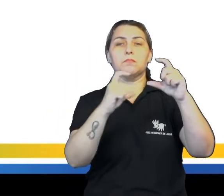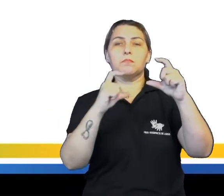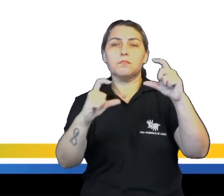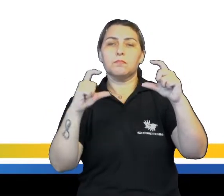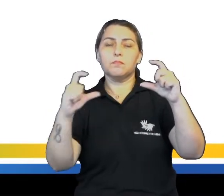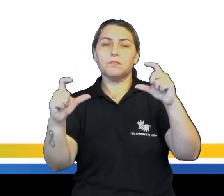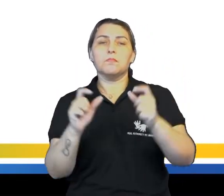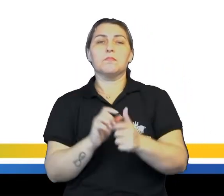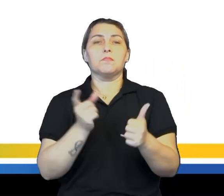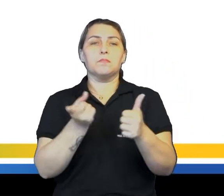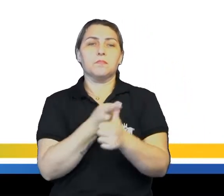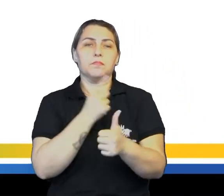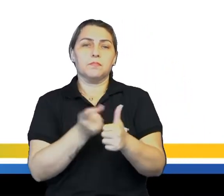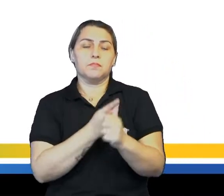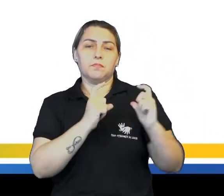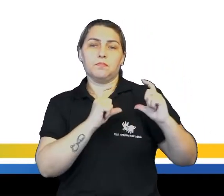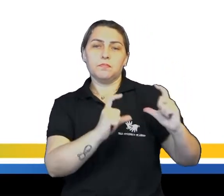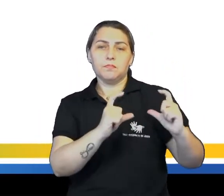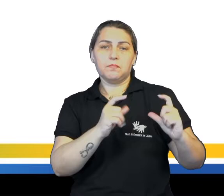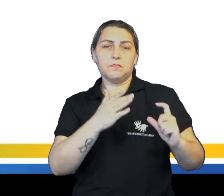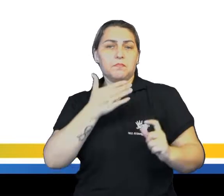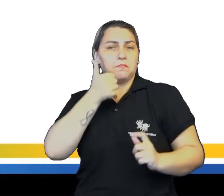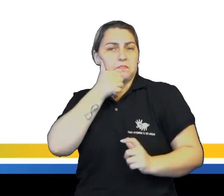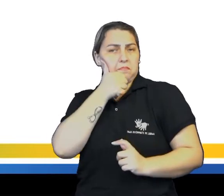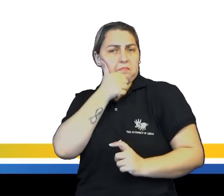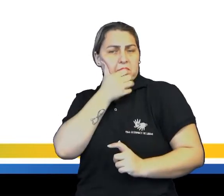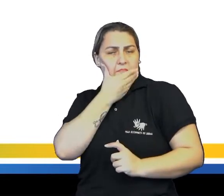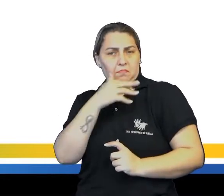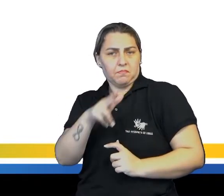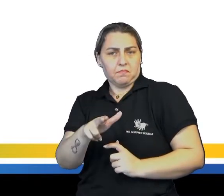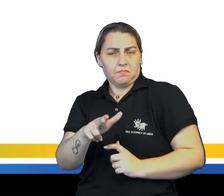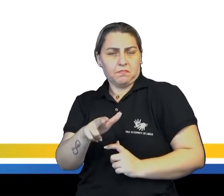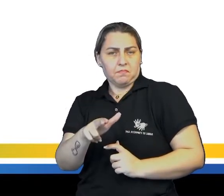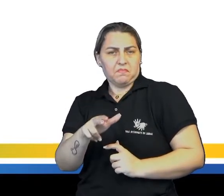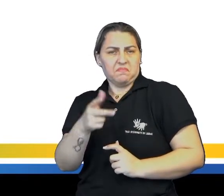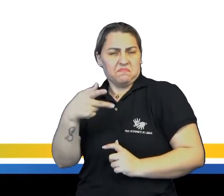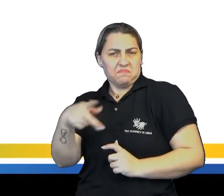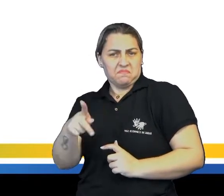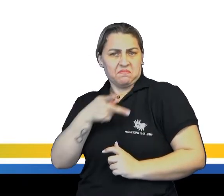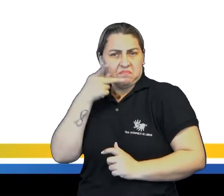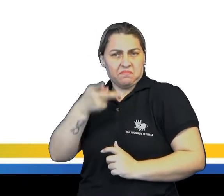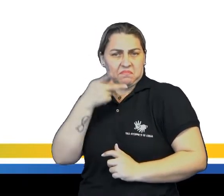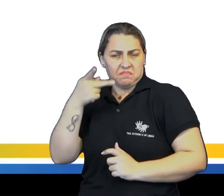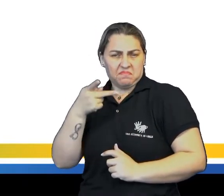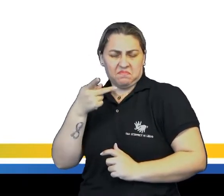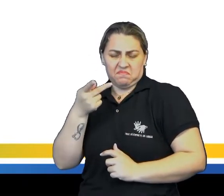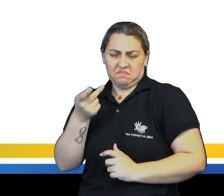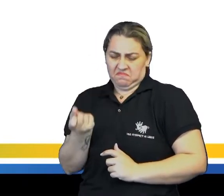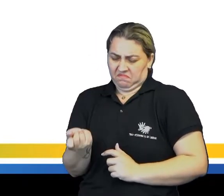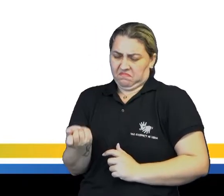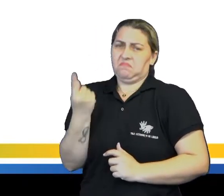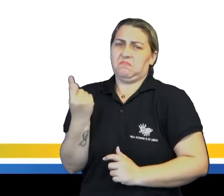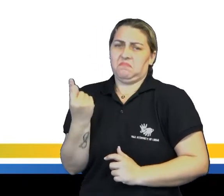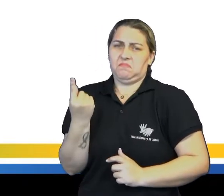que diz assim, no primeiro quadrinho: meu irmão, esse sotaque de vocês é muito